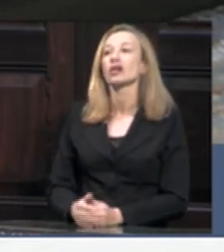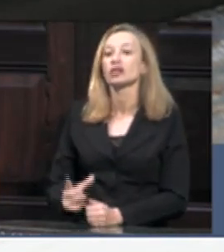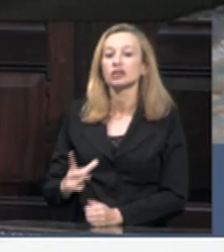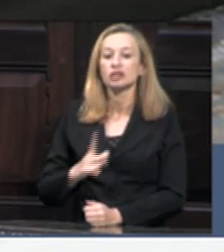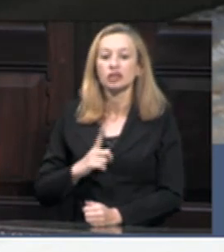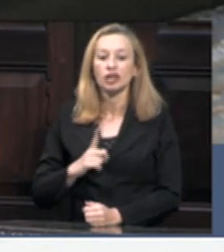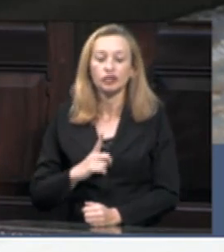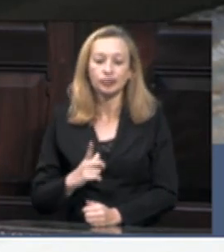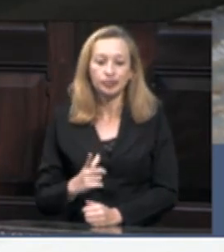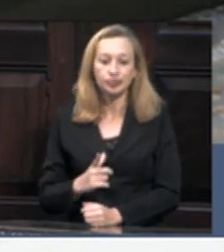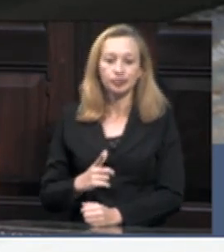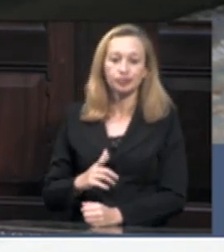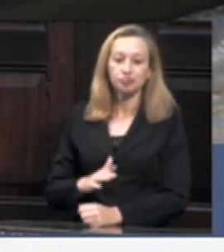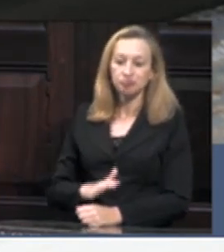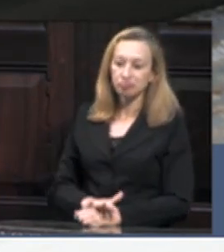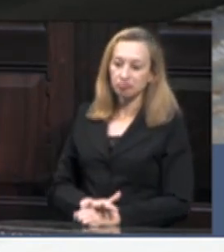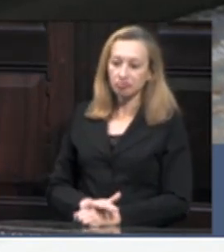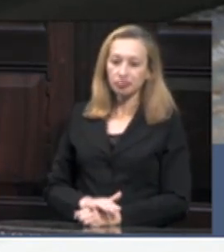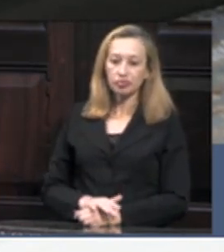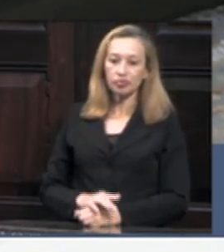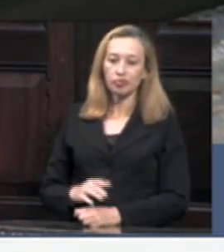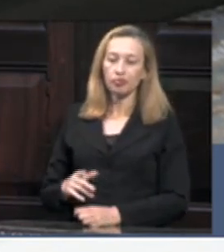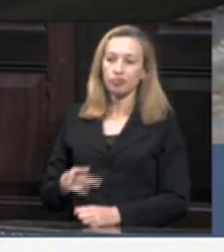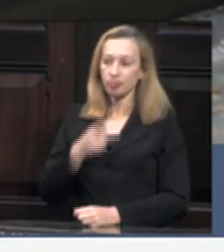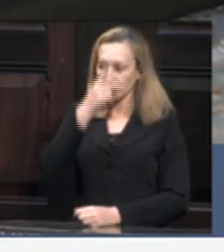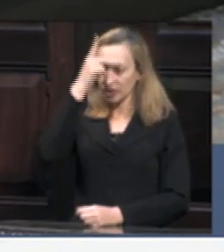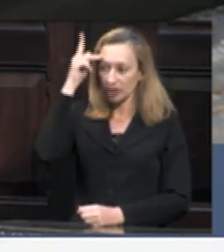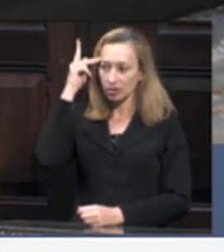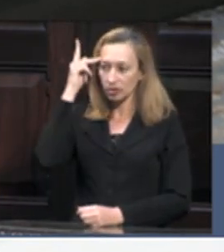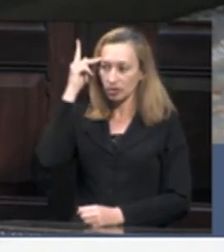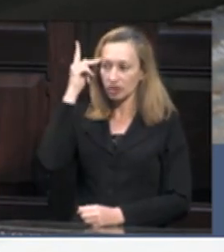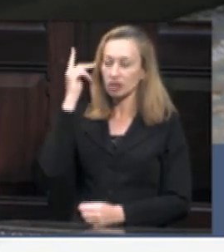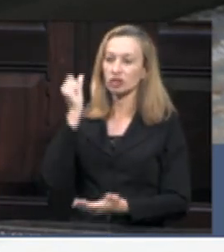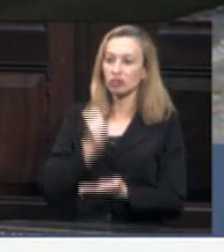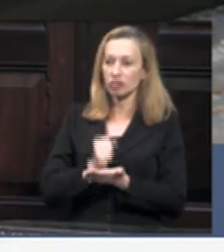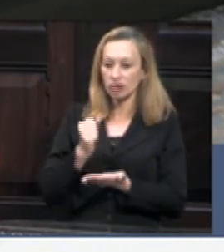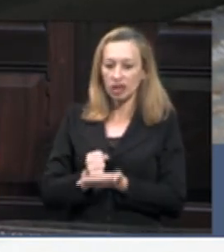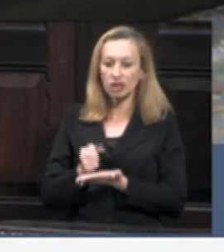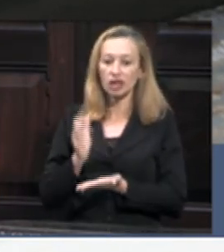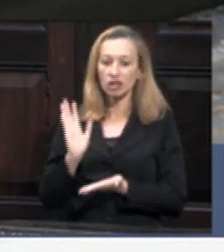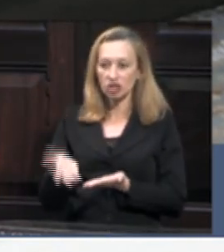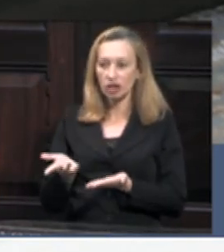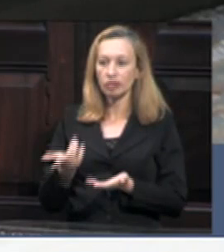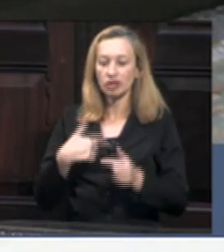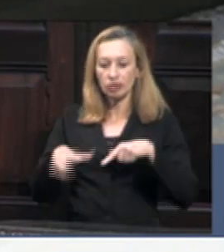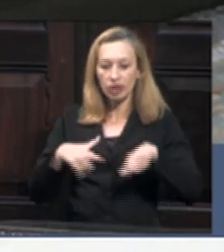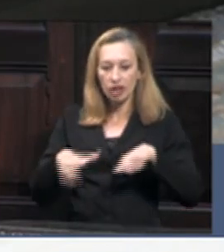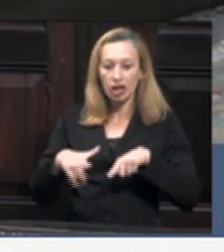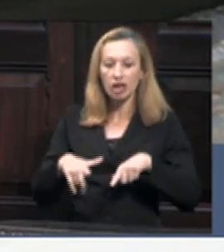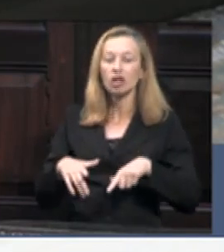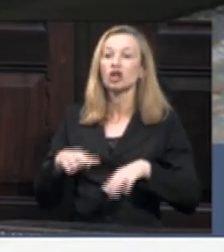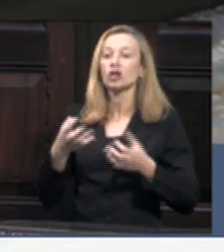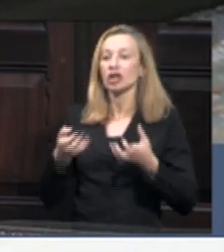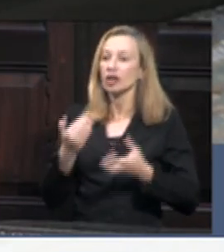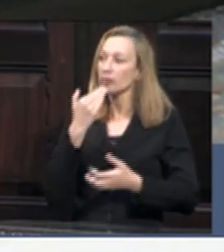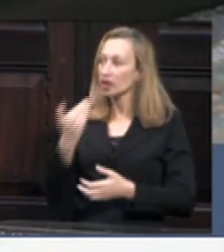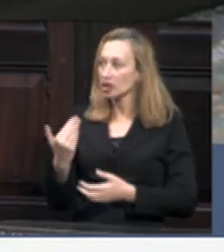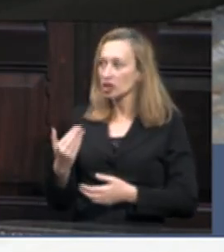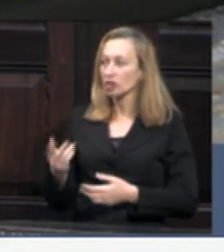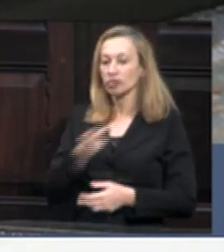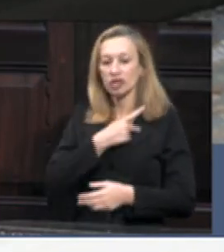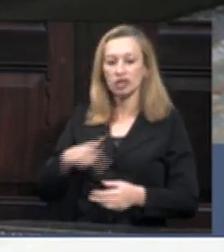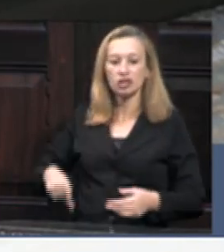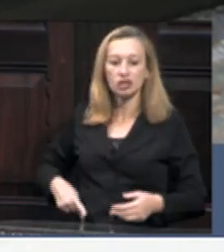as quais esses 45 que ainda restam deveriam estar prestando como servidores públicos concursados. Portanto, eu queria pedir a Vossa Excelência